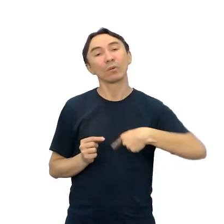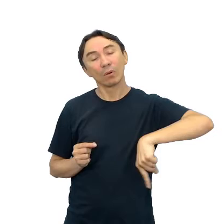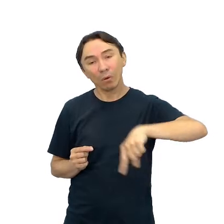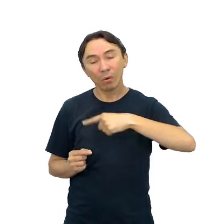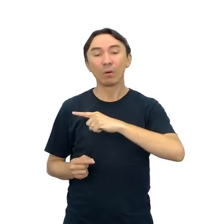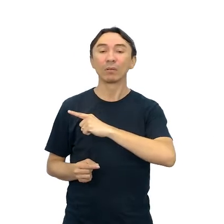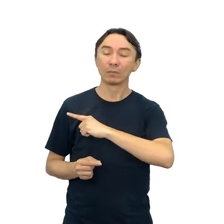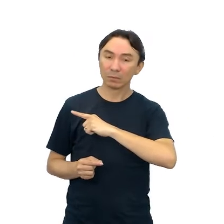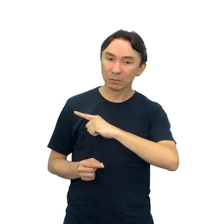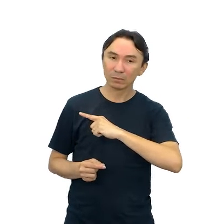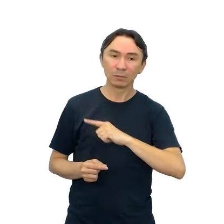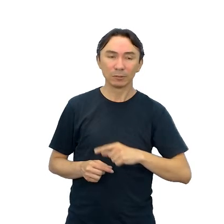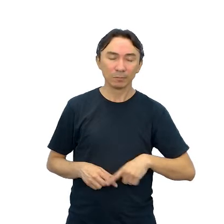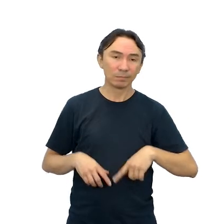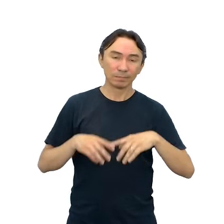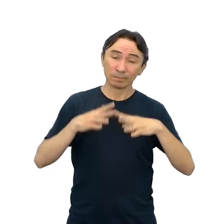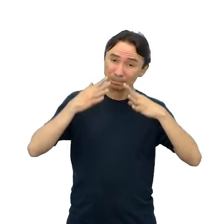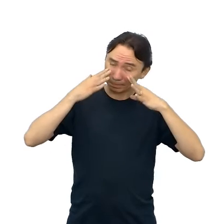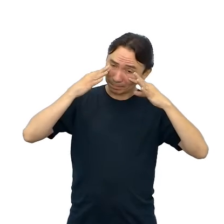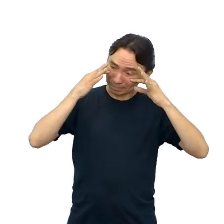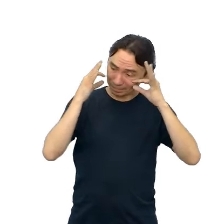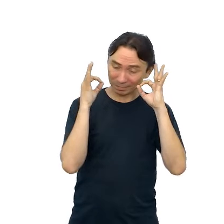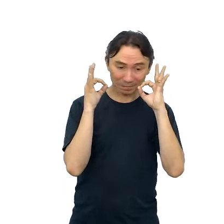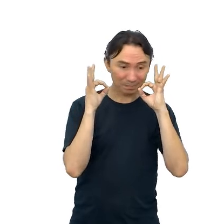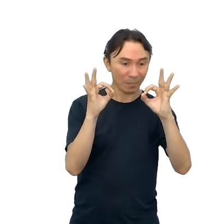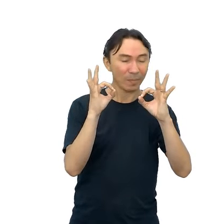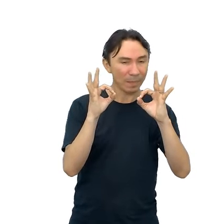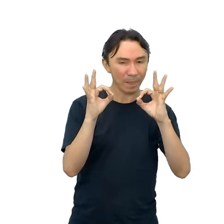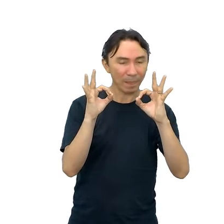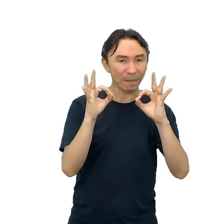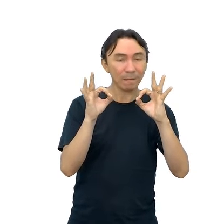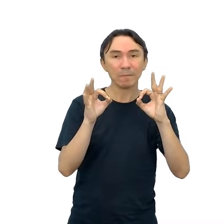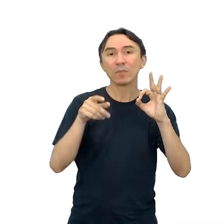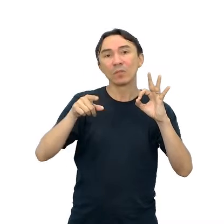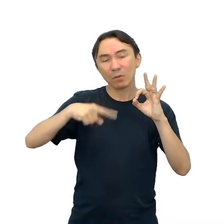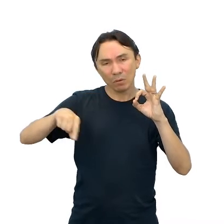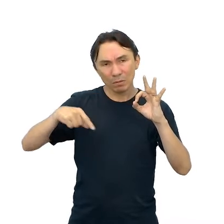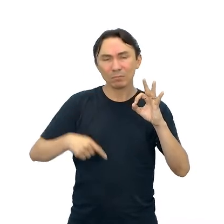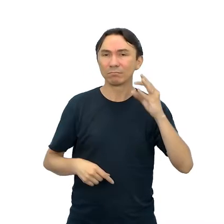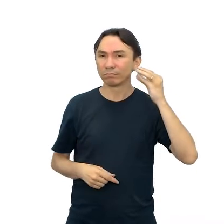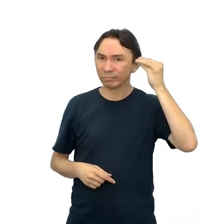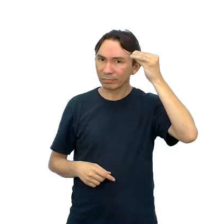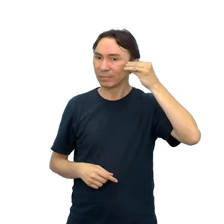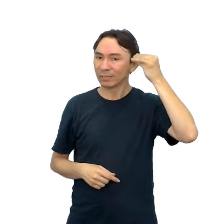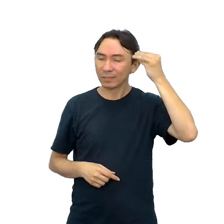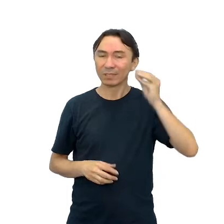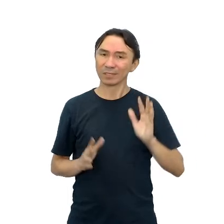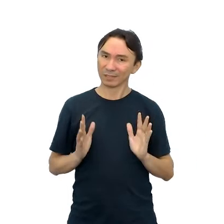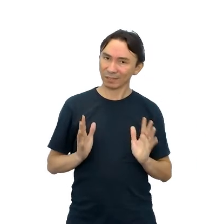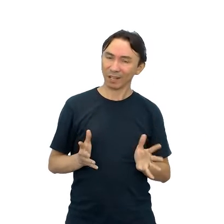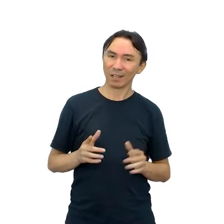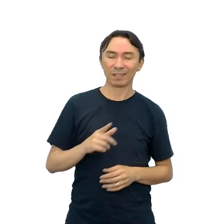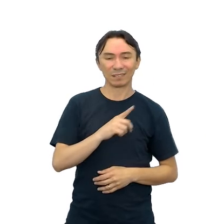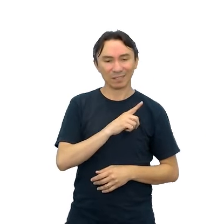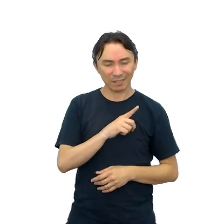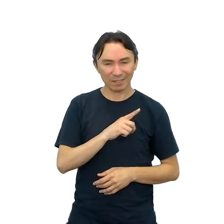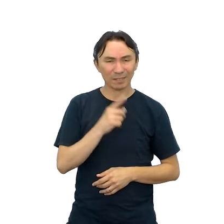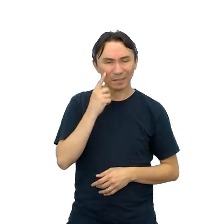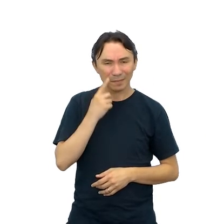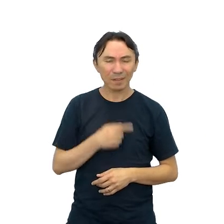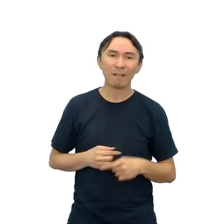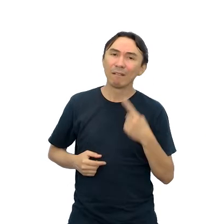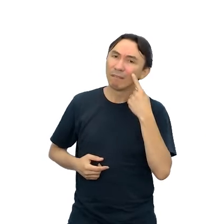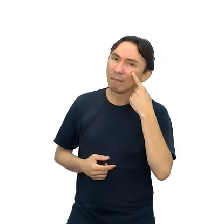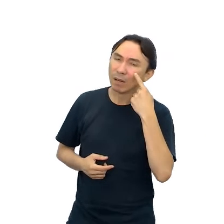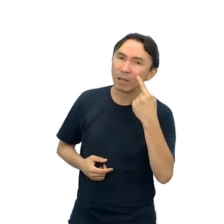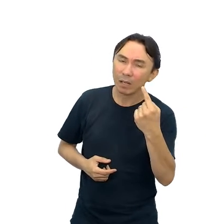nossas faculdades, do que nós já temos de experiência, associar o que nós estamos vendo com o